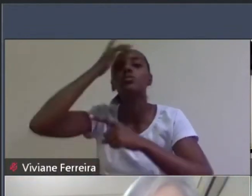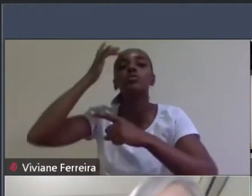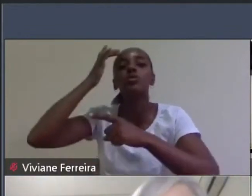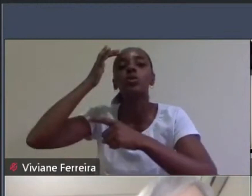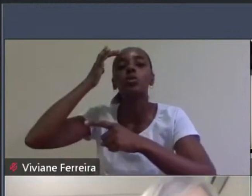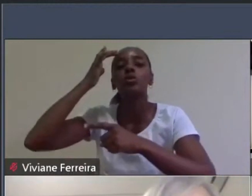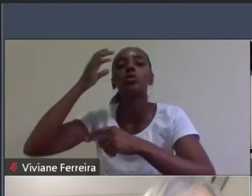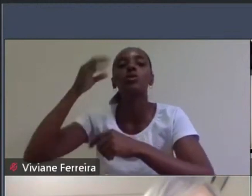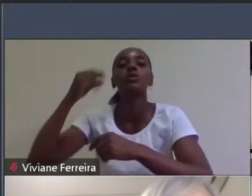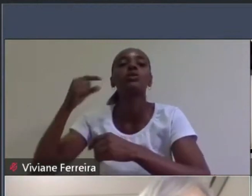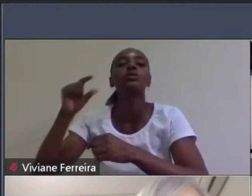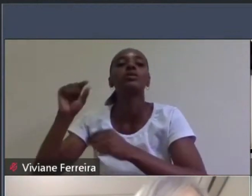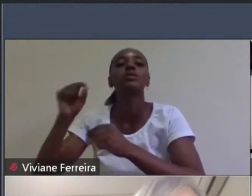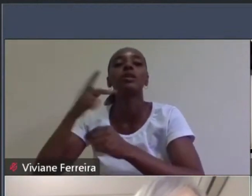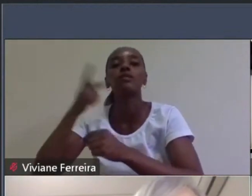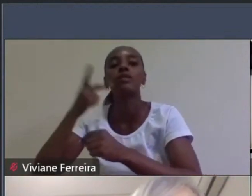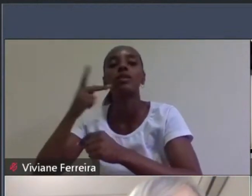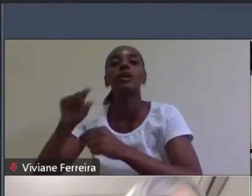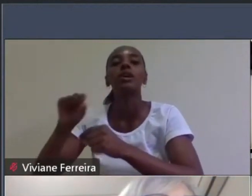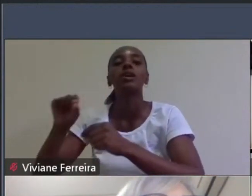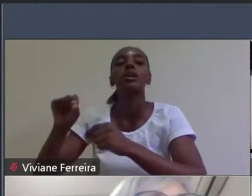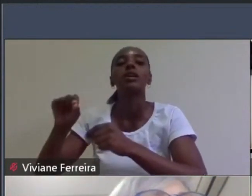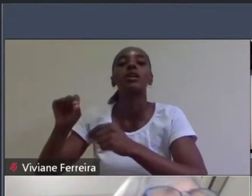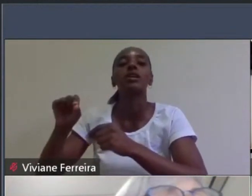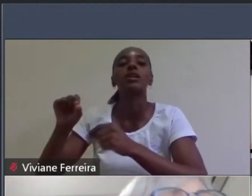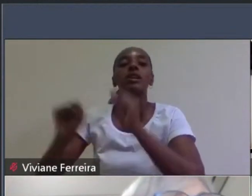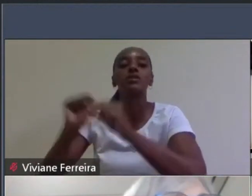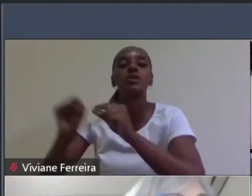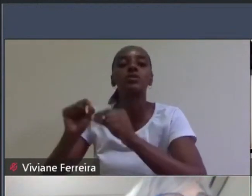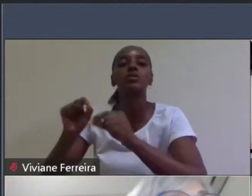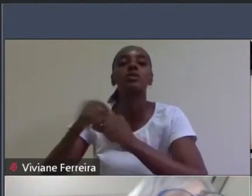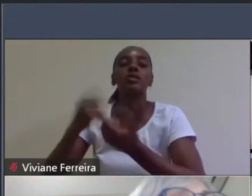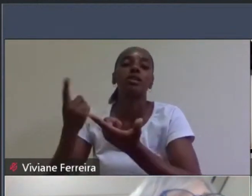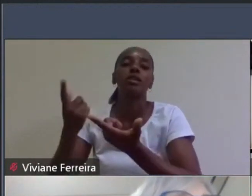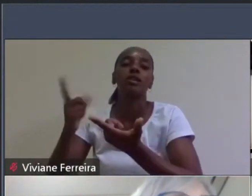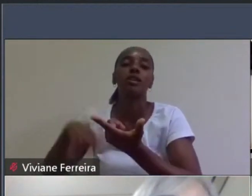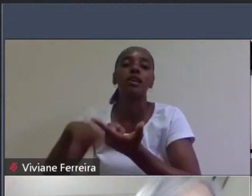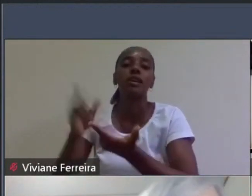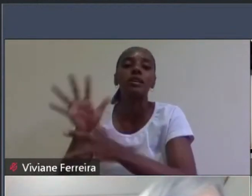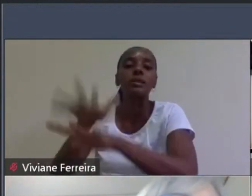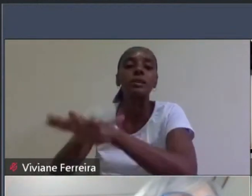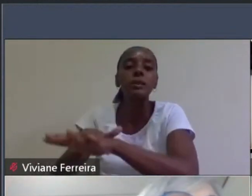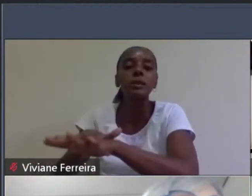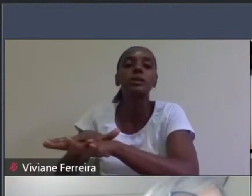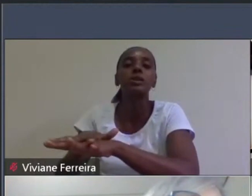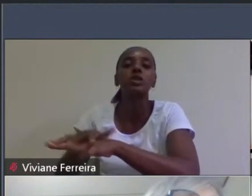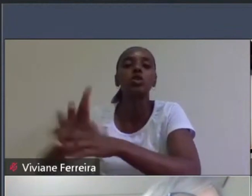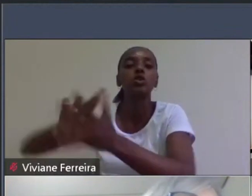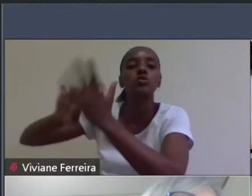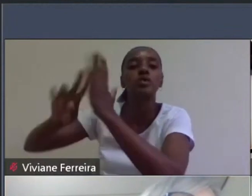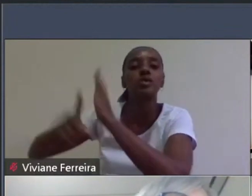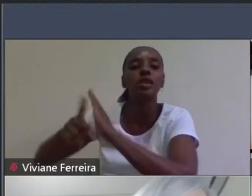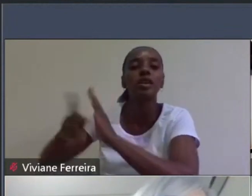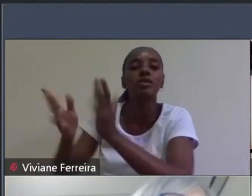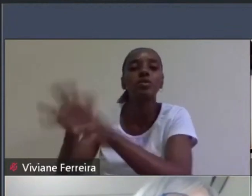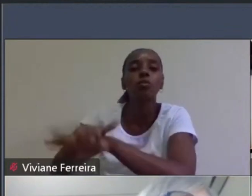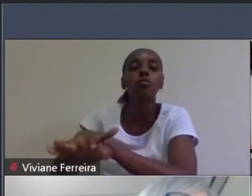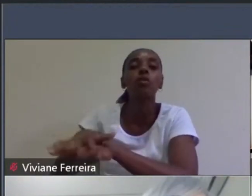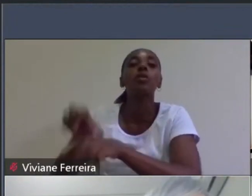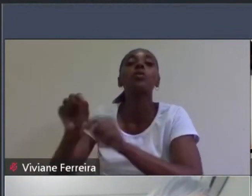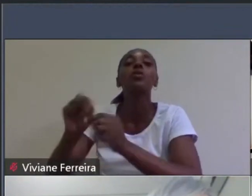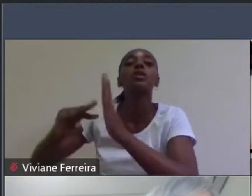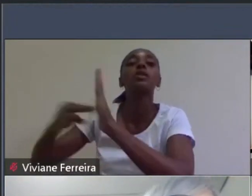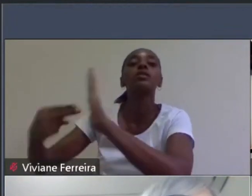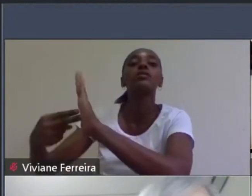Sabe o que várias pessoas sugeriram? Programas de diversidade e inclusão. Ou seja, quem quer, vai lá e faz, e busca